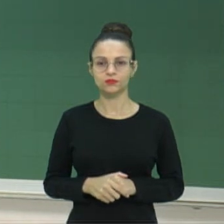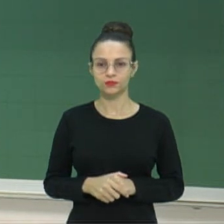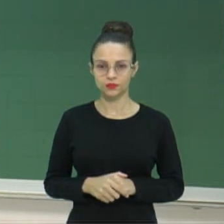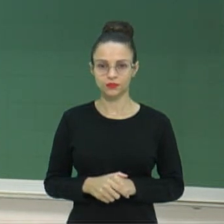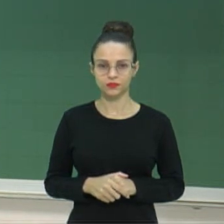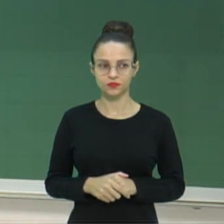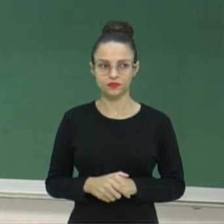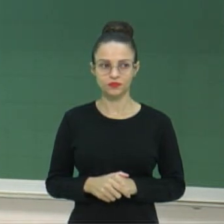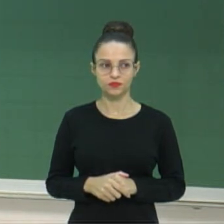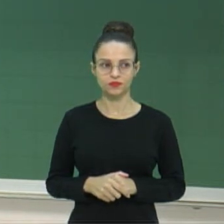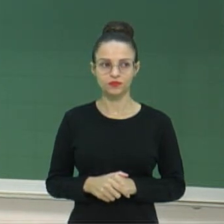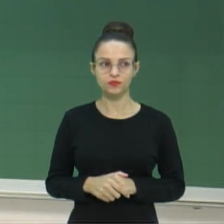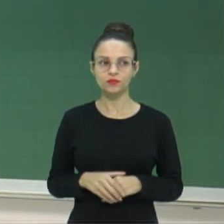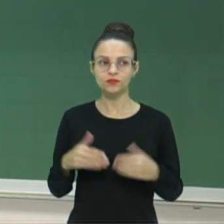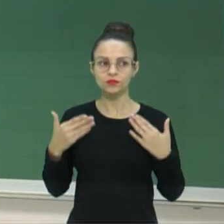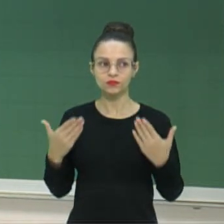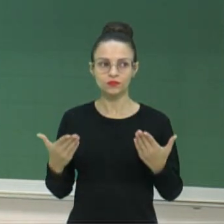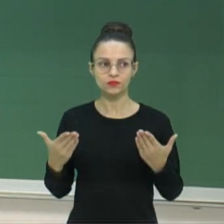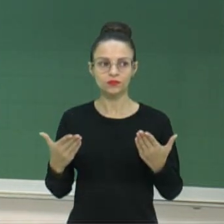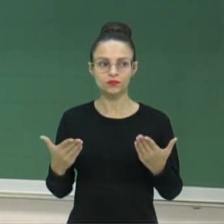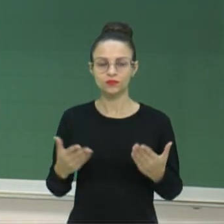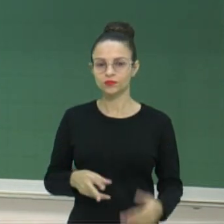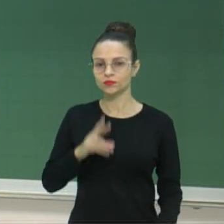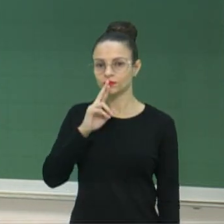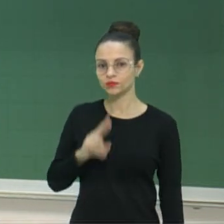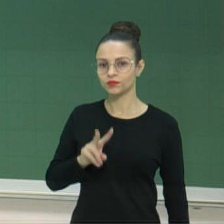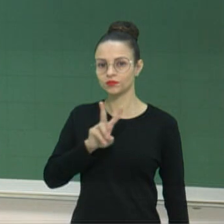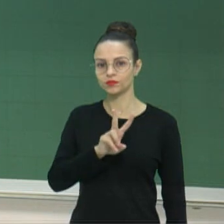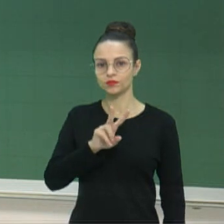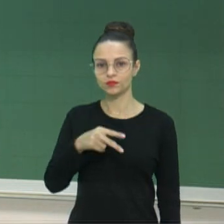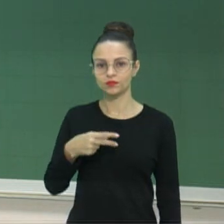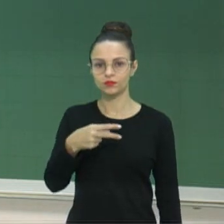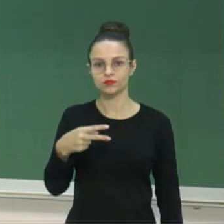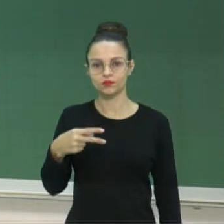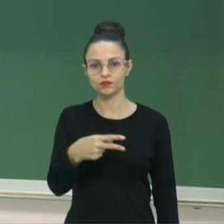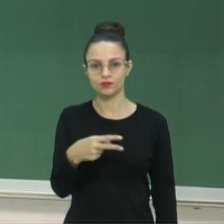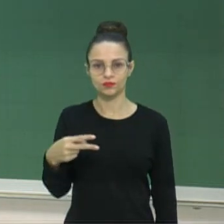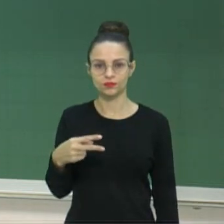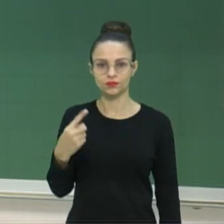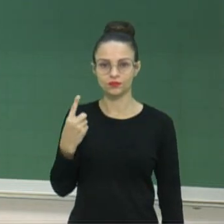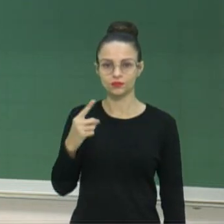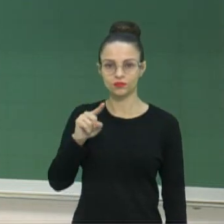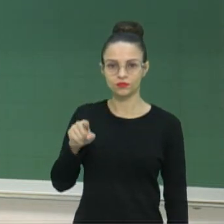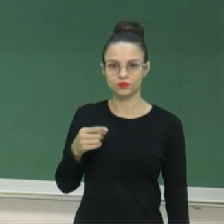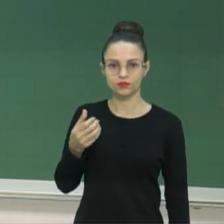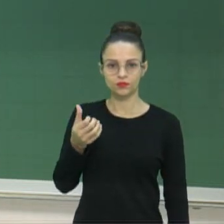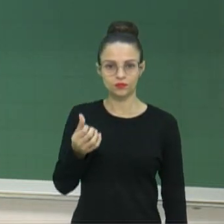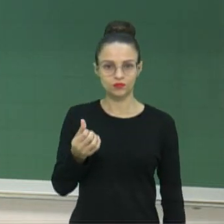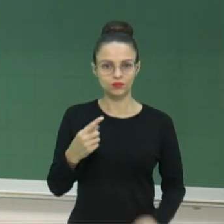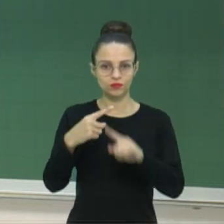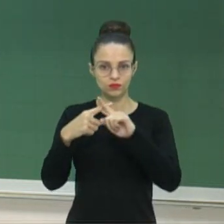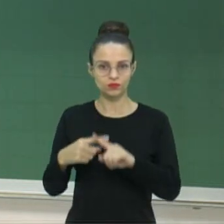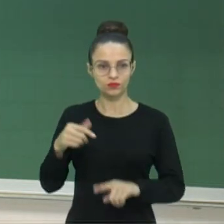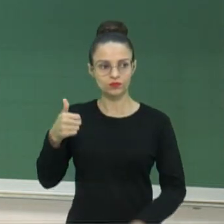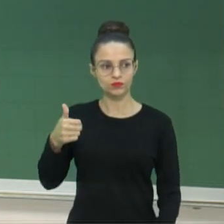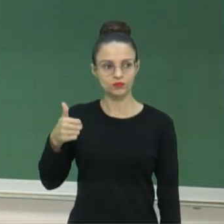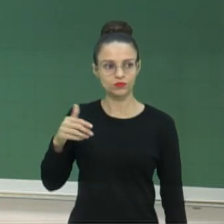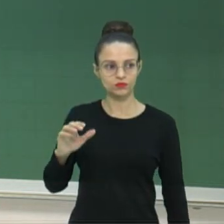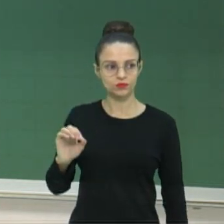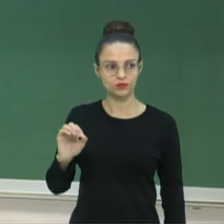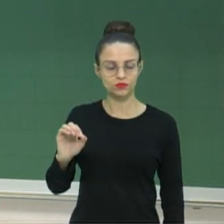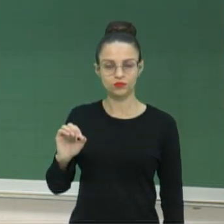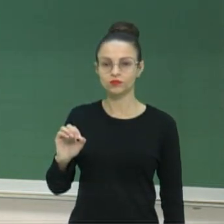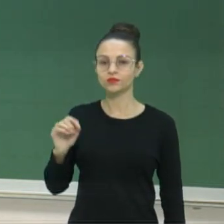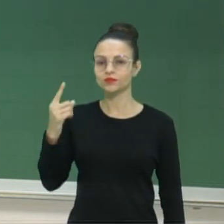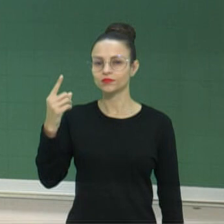seja, com essa informação aqui, você faz V ao quadrado é igual 1,6 vezes 10,